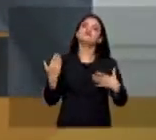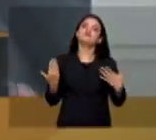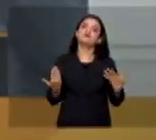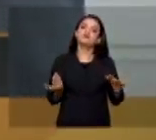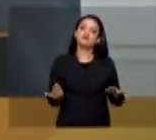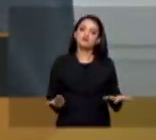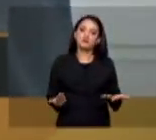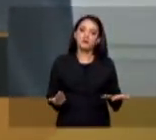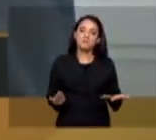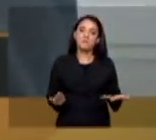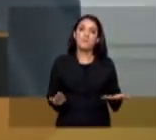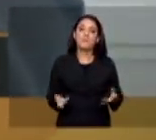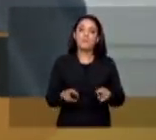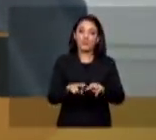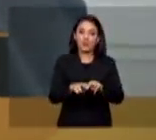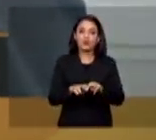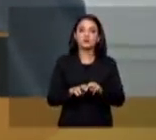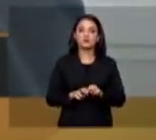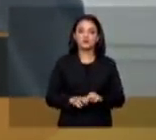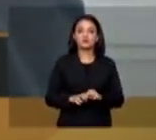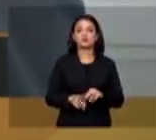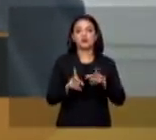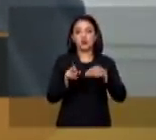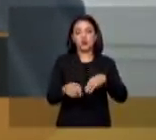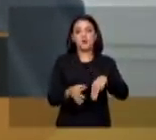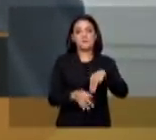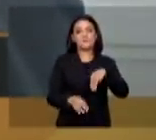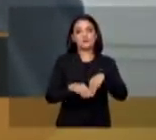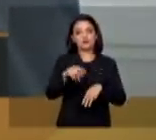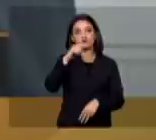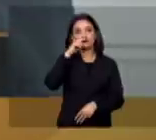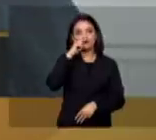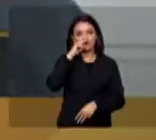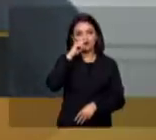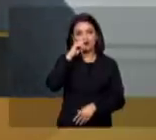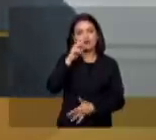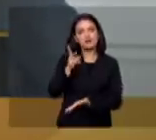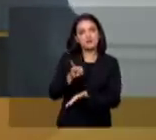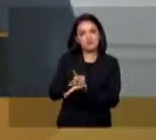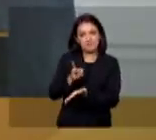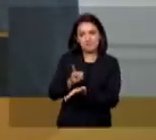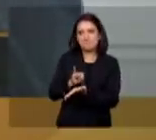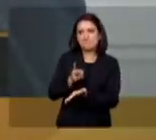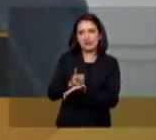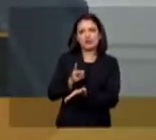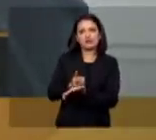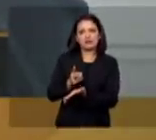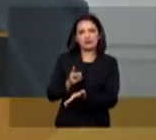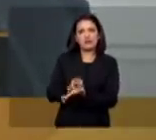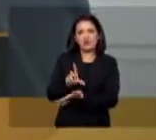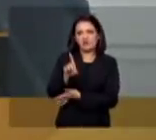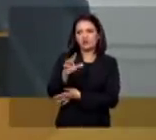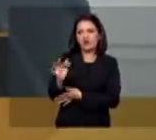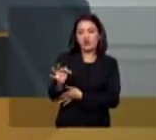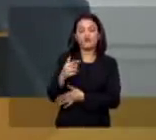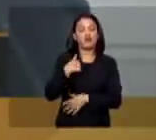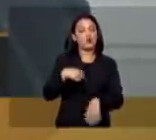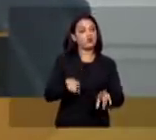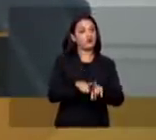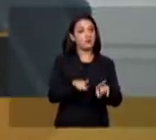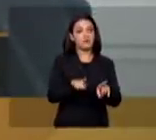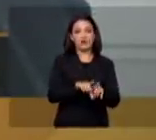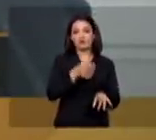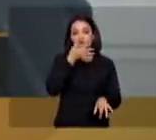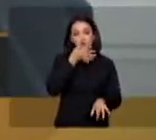expôs o ministro Fachin, mantendo seu posicionamento em relação ao Distrito Federal, também já antecipo aqui que mantenho meu